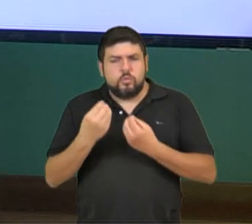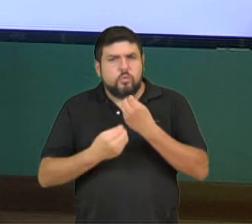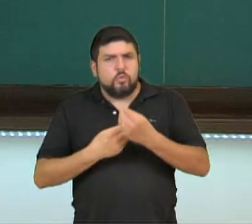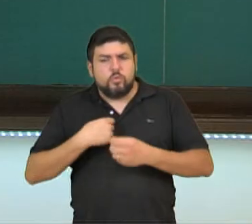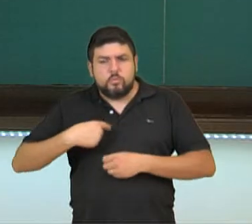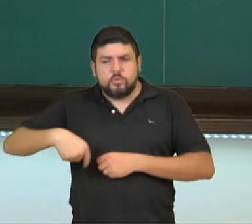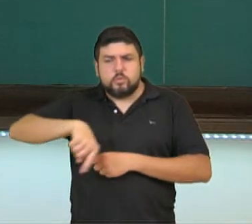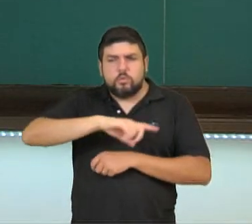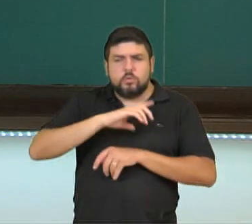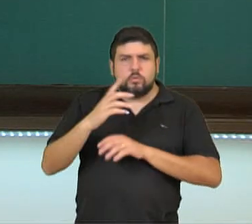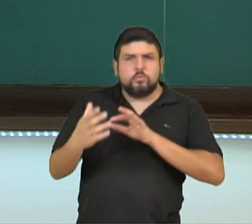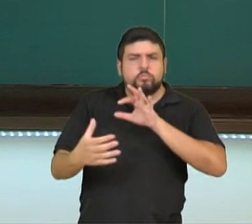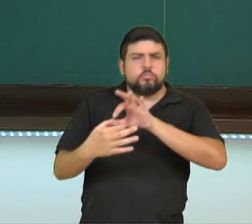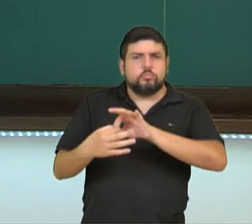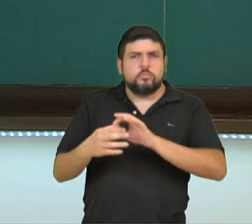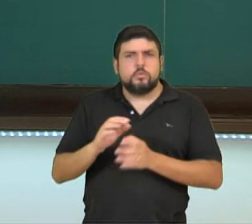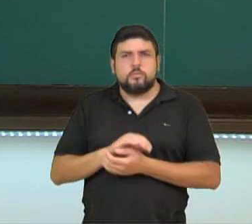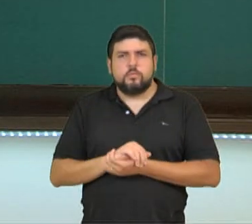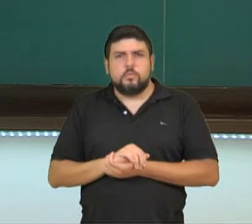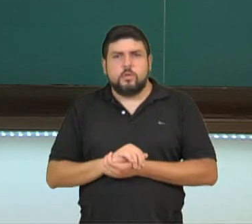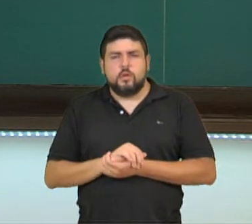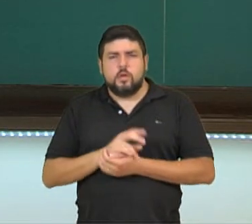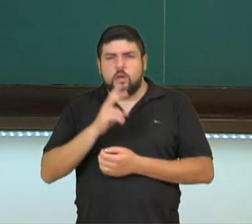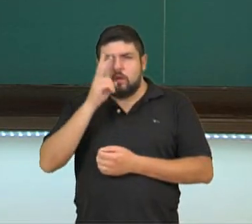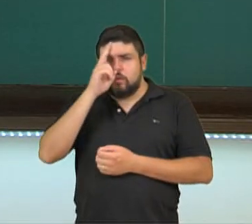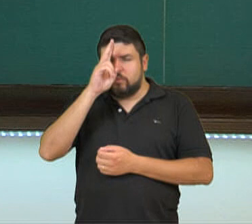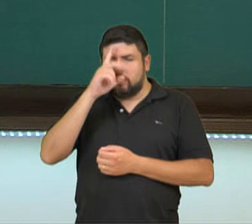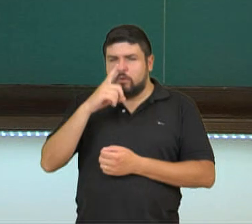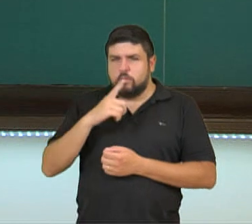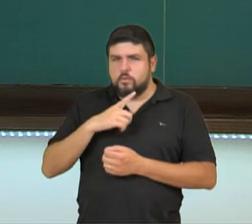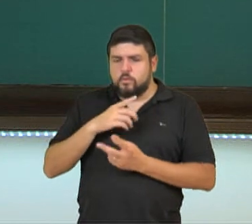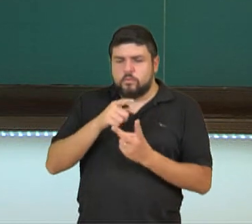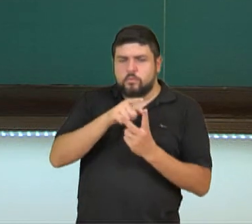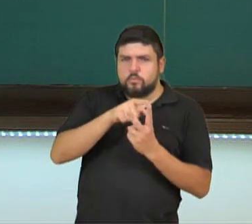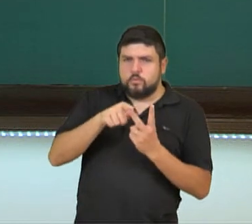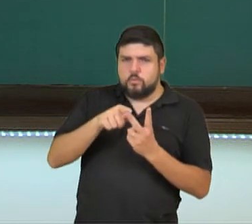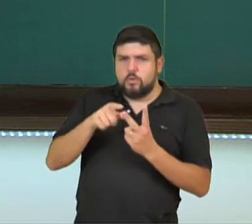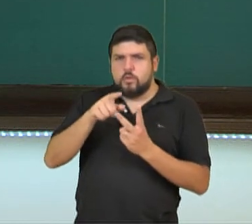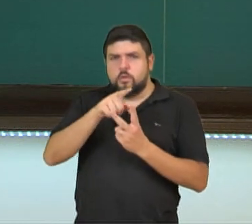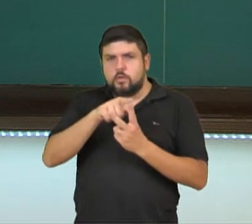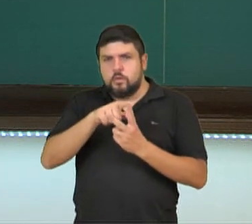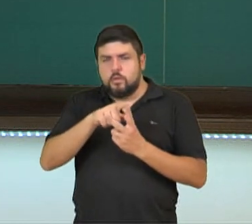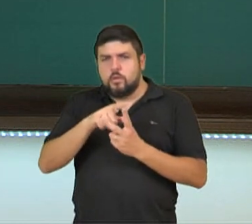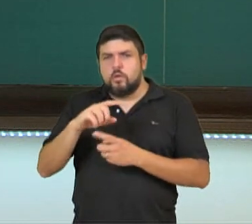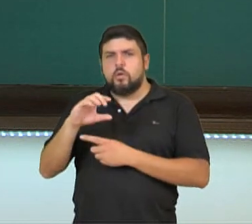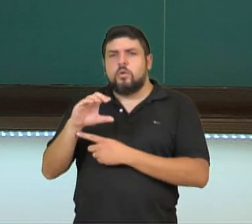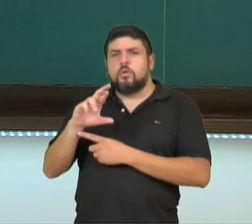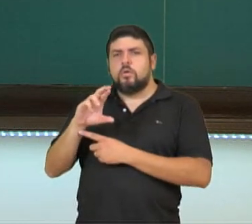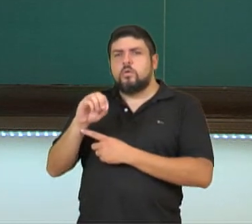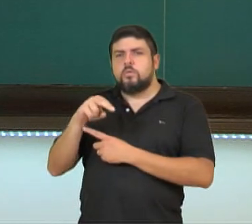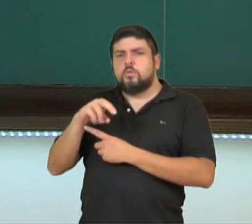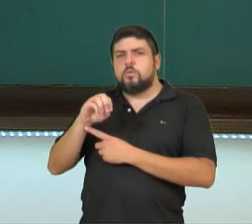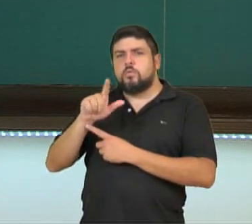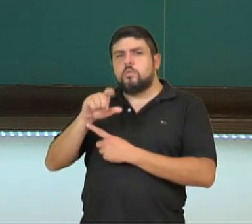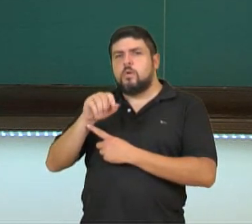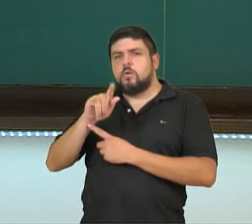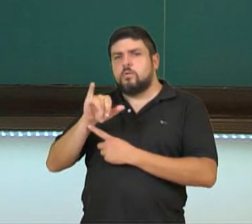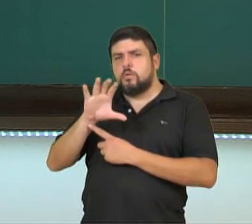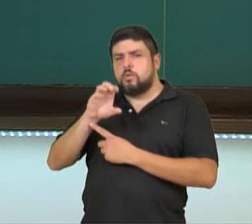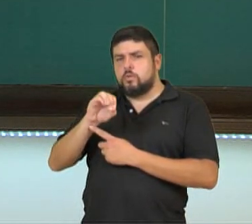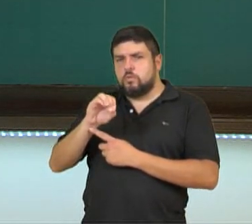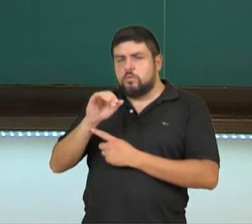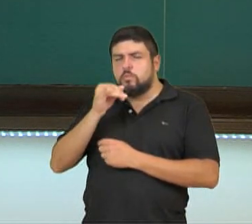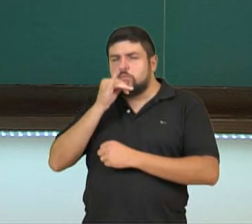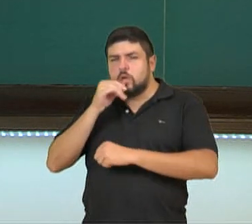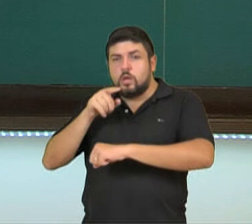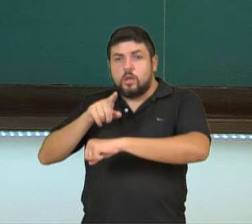tempo. Nós temos na história o tempo cronológico, que é aquele tempo de datas, né? Então, quando a gente lembra, por exemplo, que a independência do